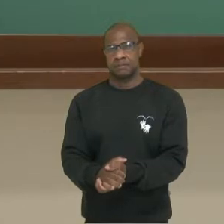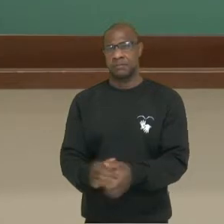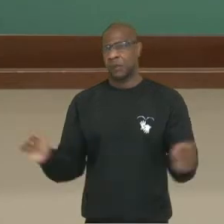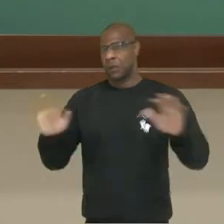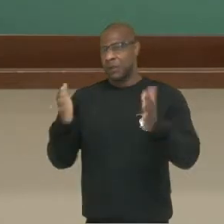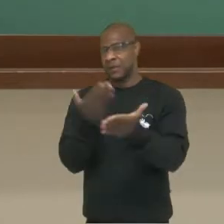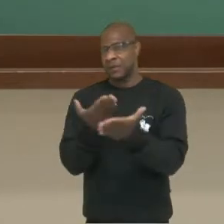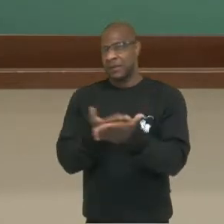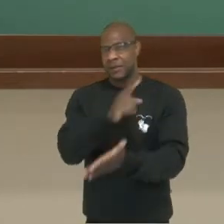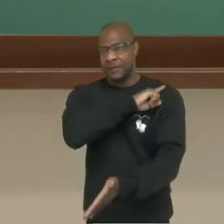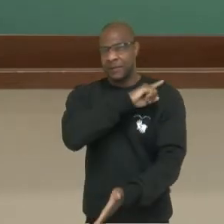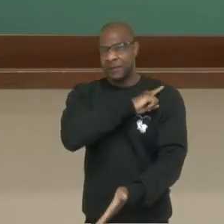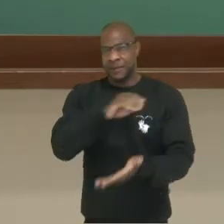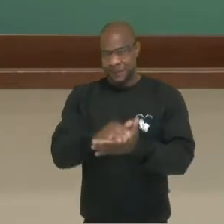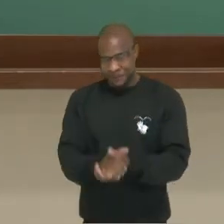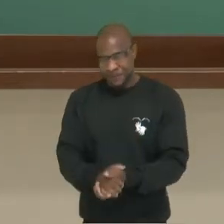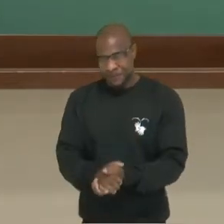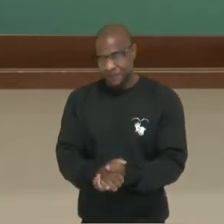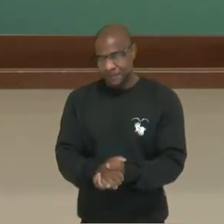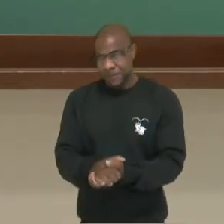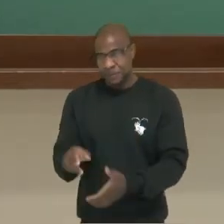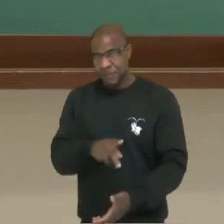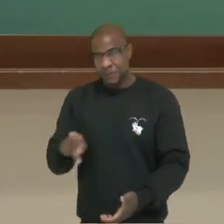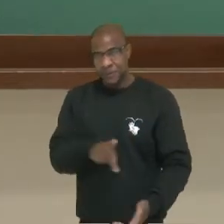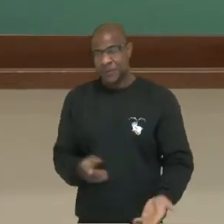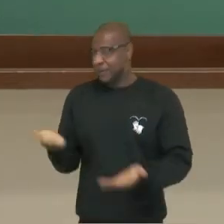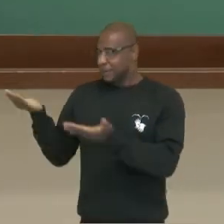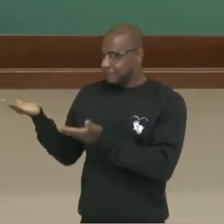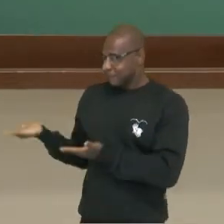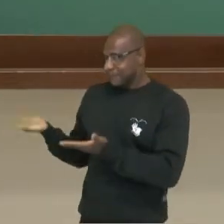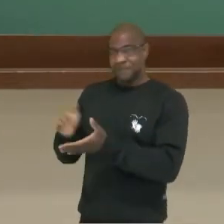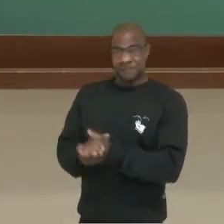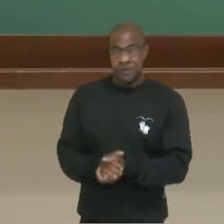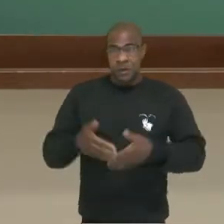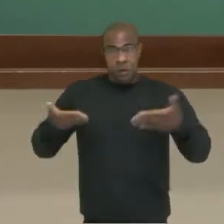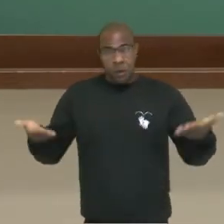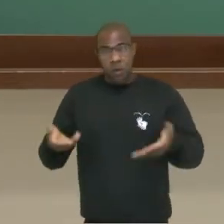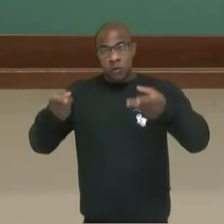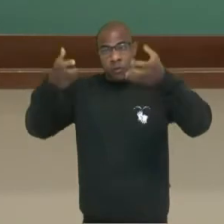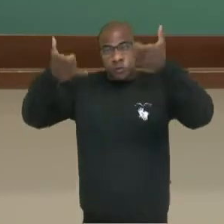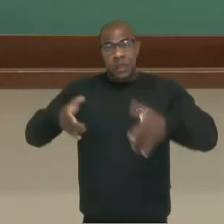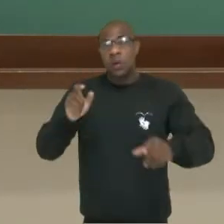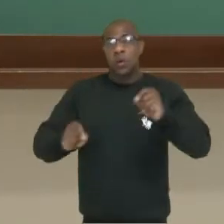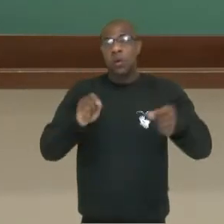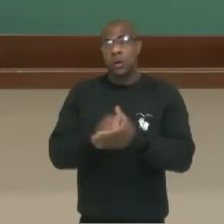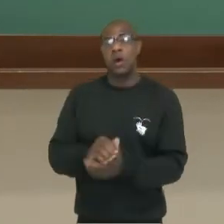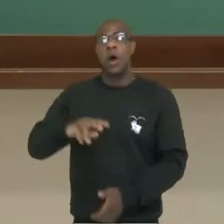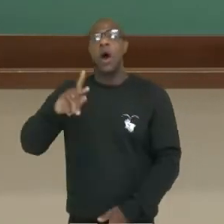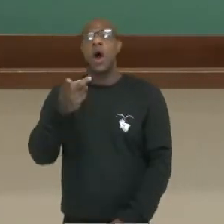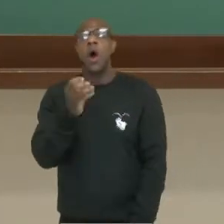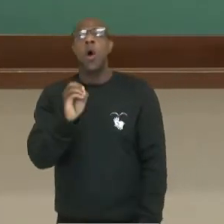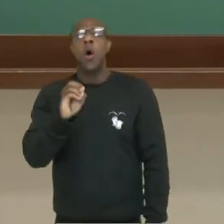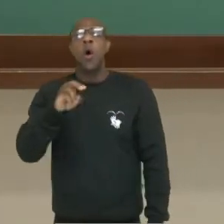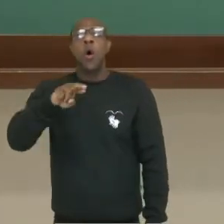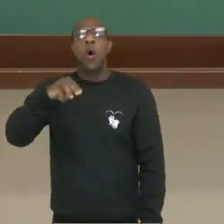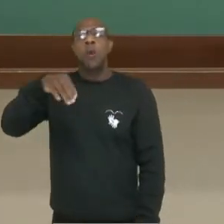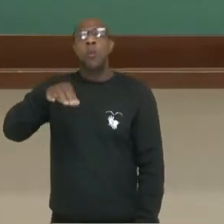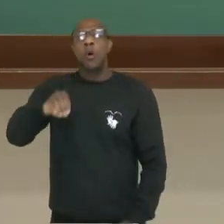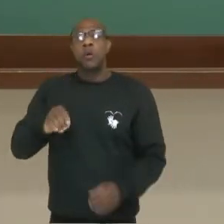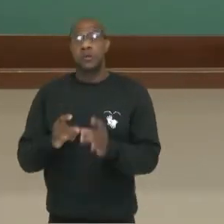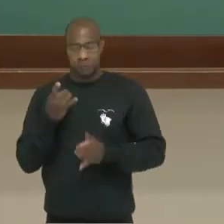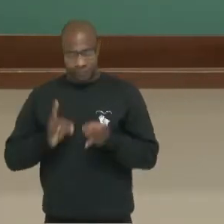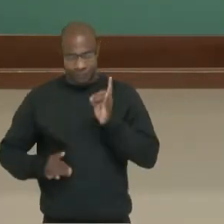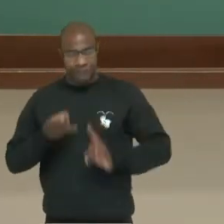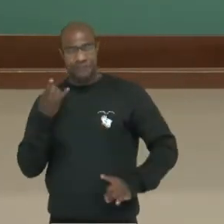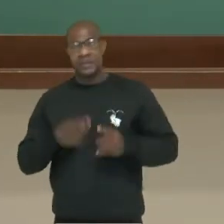Olá, estudantes da primeira série, eu sou a professora Corine. Hoje nós vamos falar sobre os hormônios e o ciclo